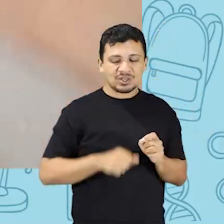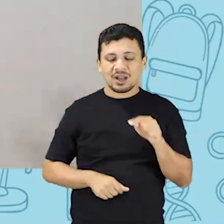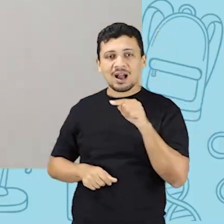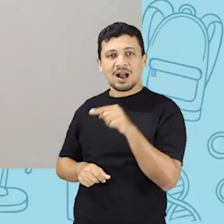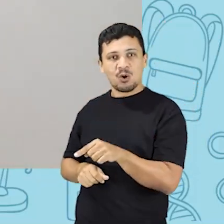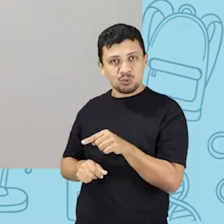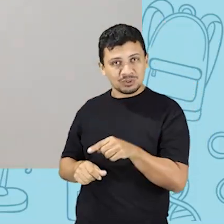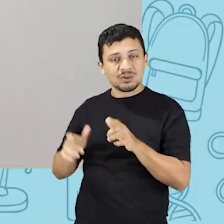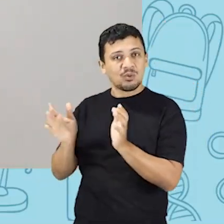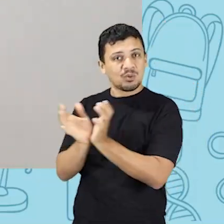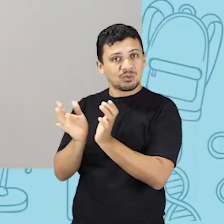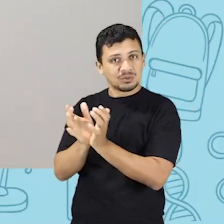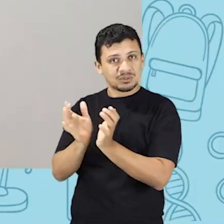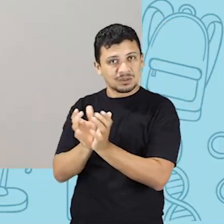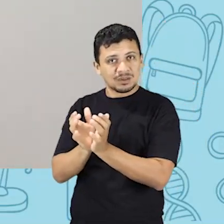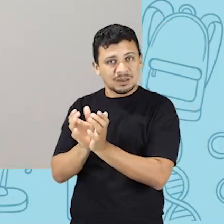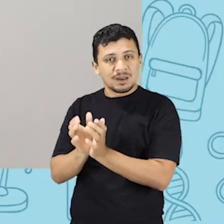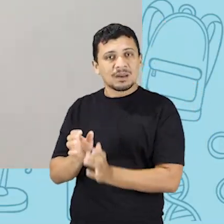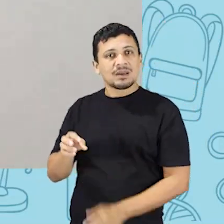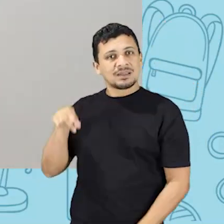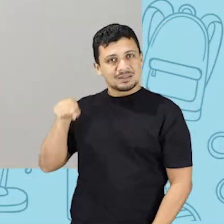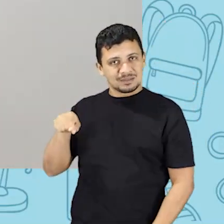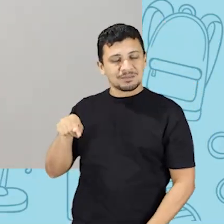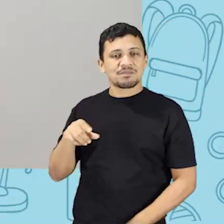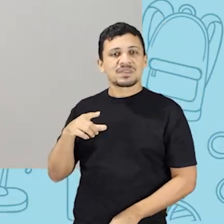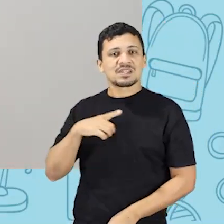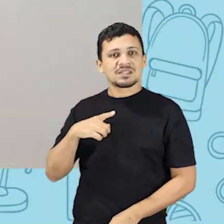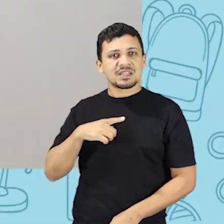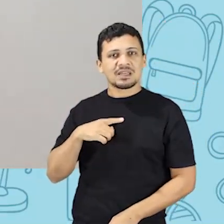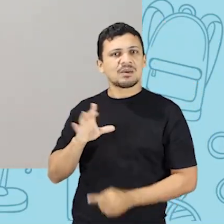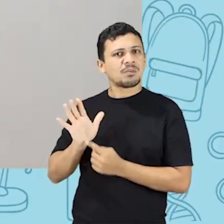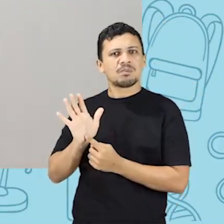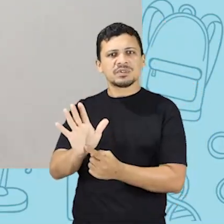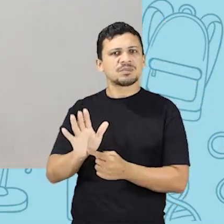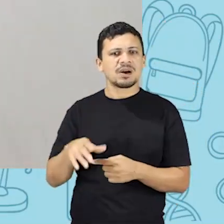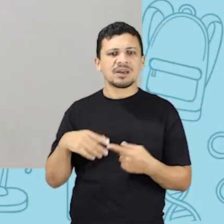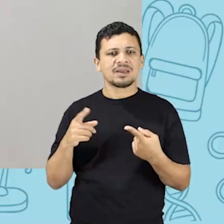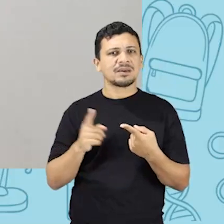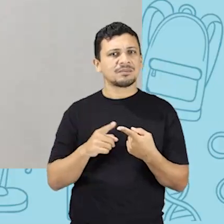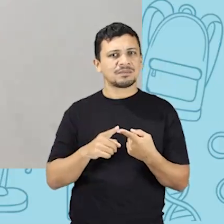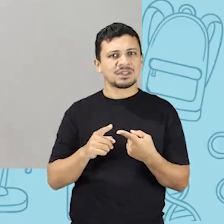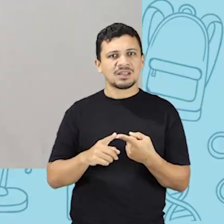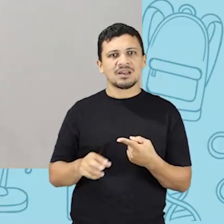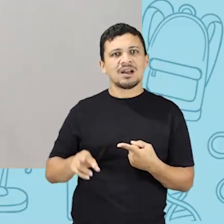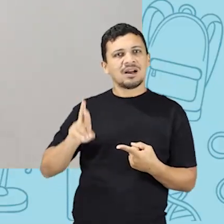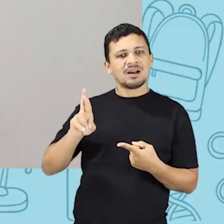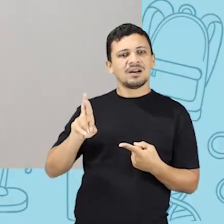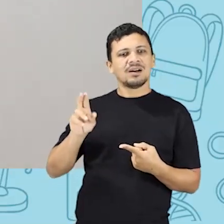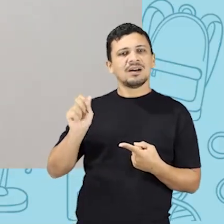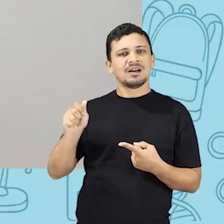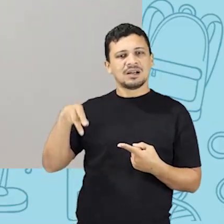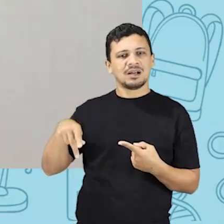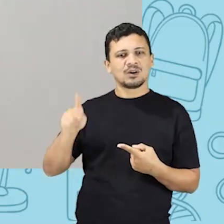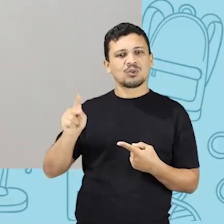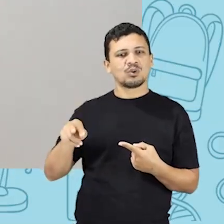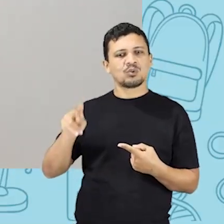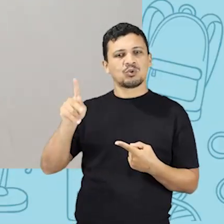do outro tronco linguístico, que é o tronco linguístico Macro-G, que se destaca, é a etnia do povo Canela,